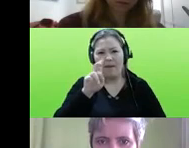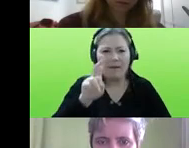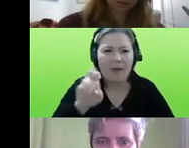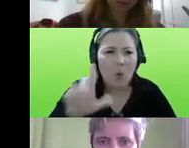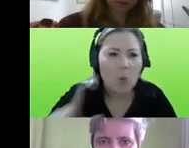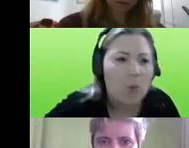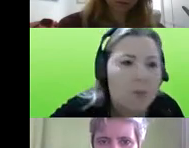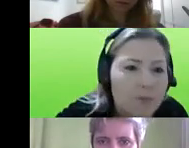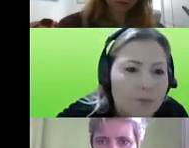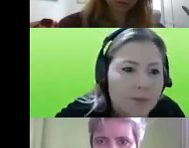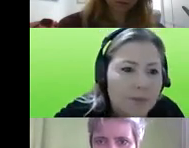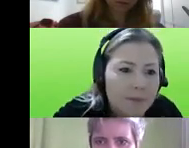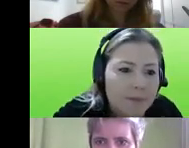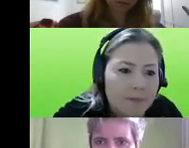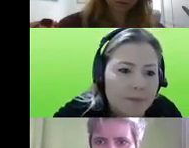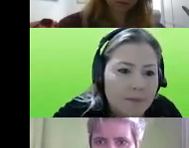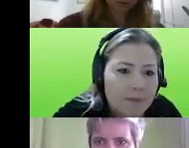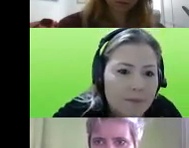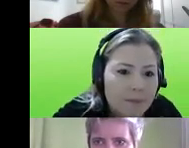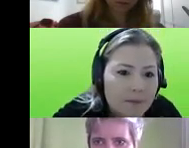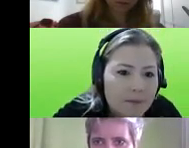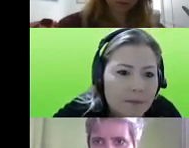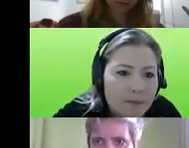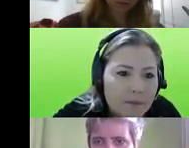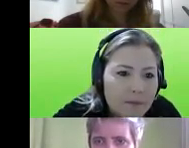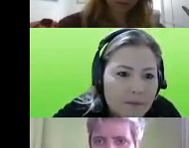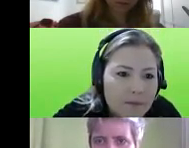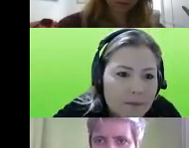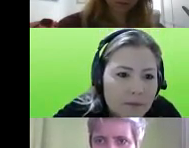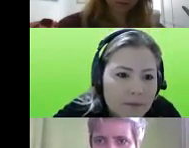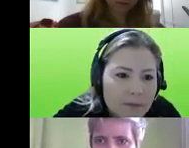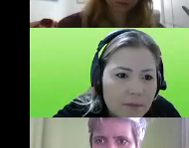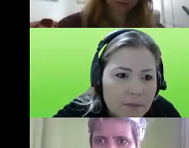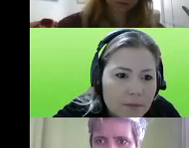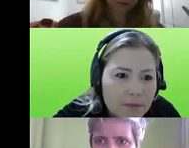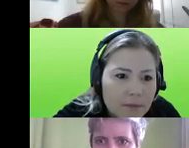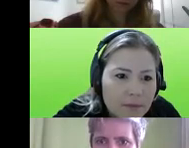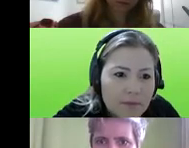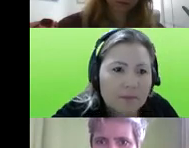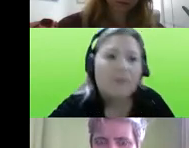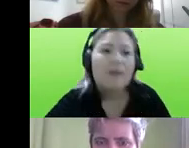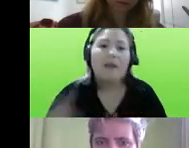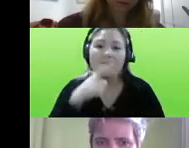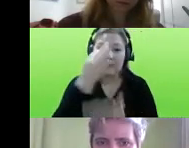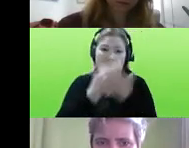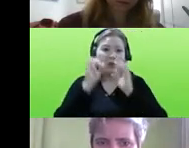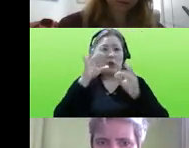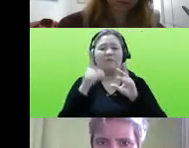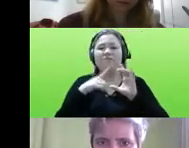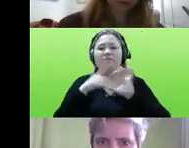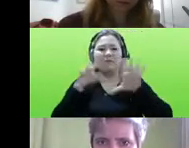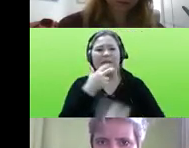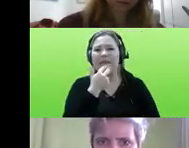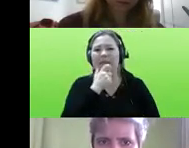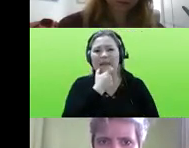do professor Nitamar. Eu creio que esse texto a gente tem só disponível em inglês e a gente